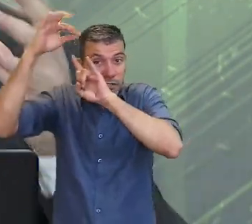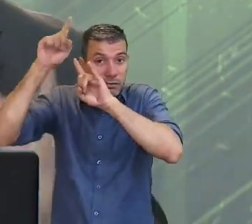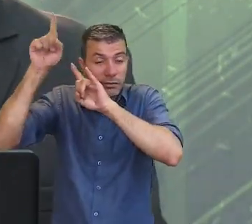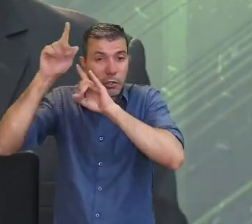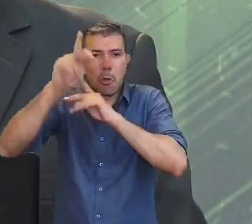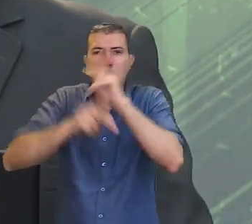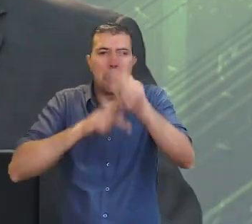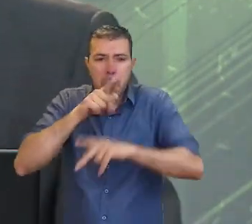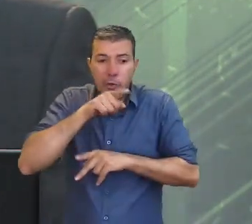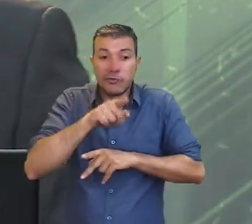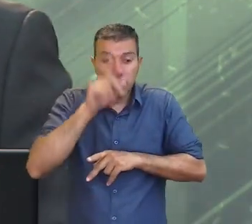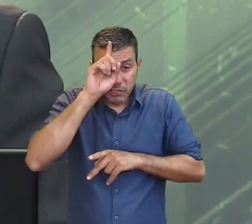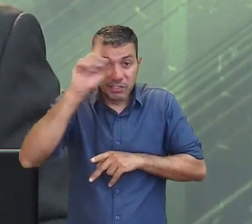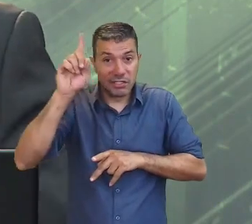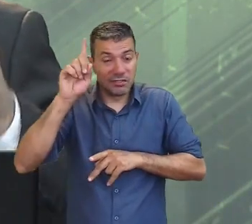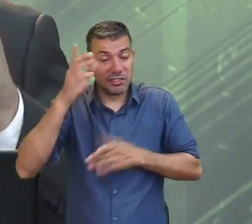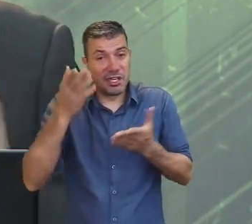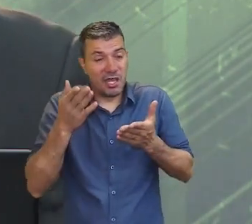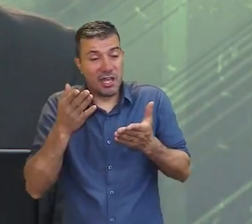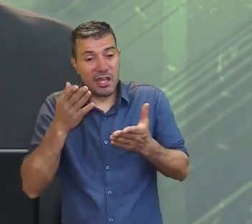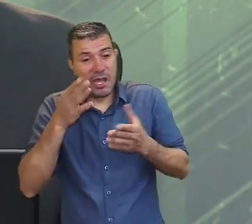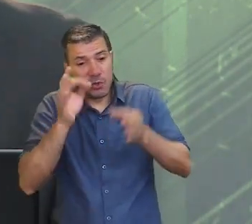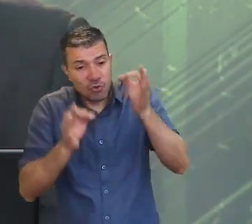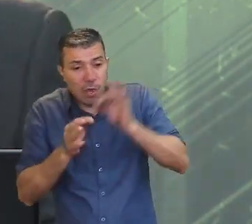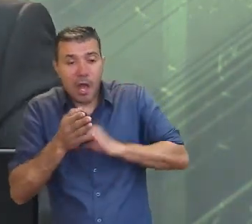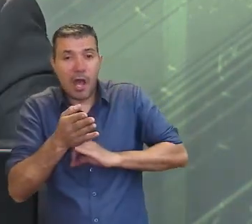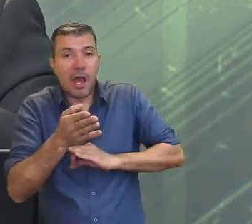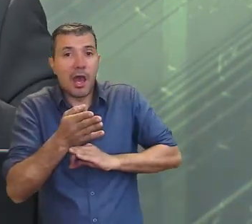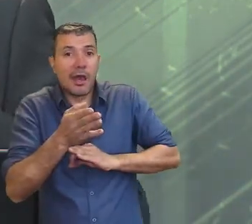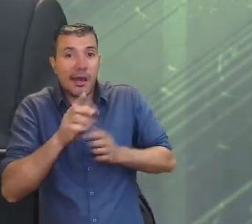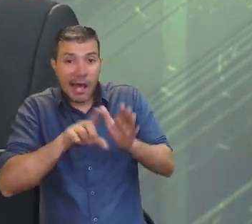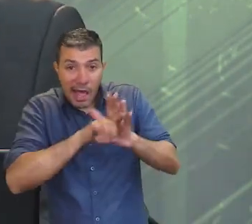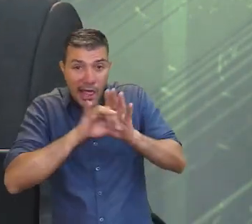O povo de Deus será vindicado, a lei de Deus que fora